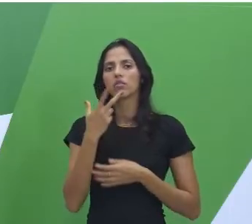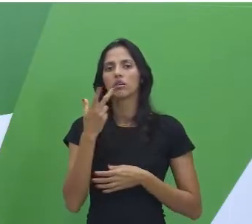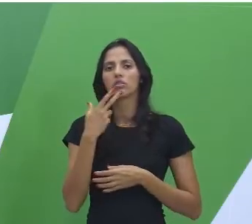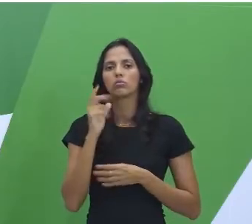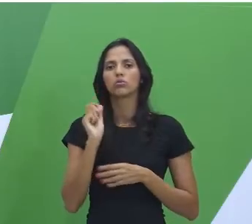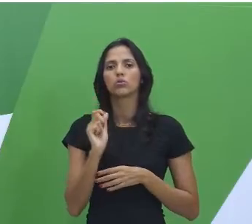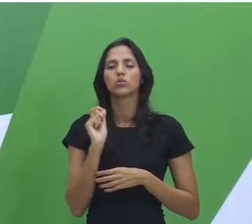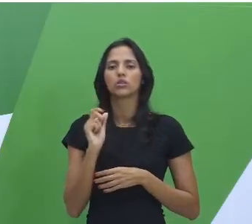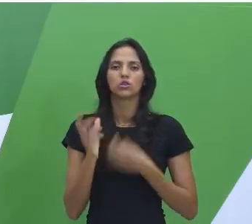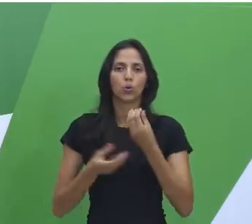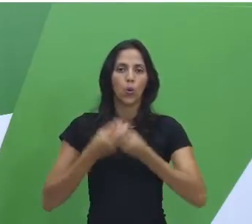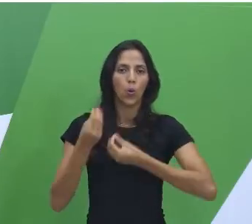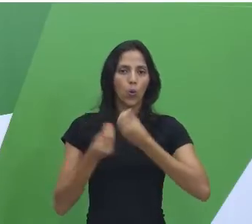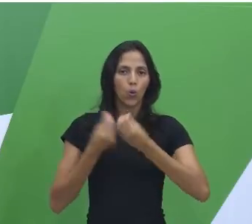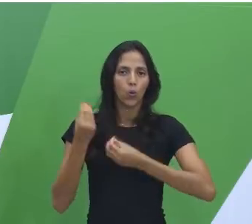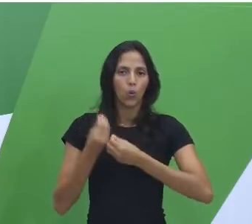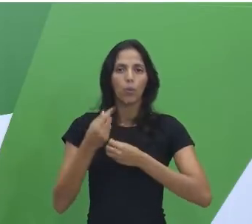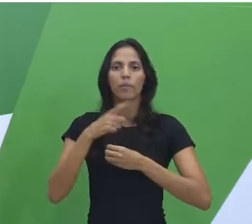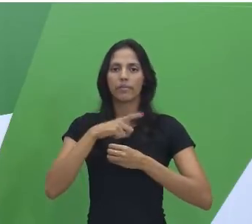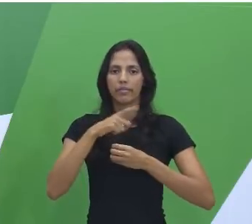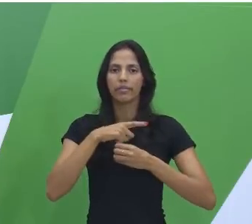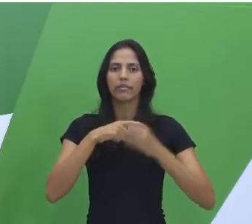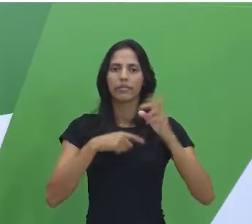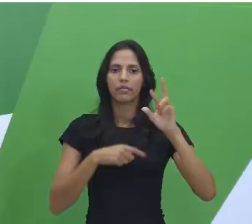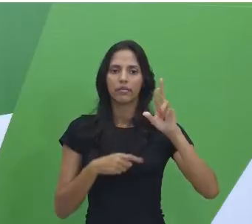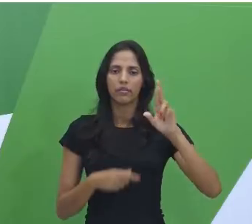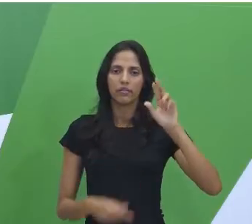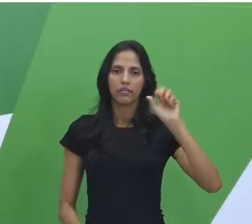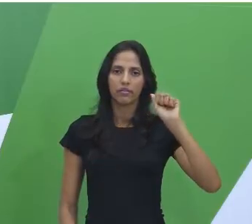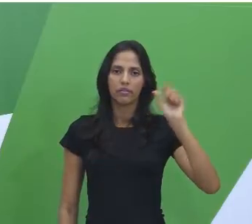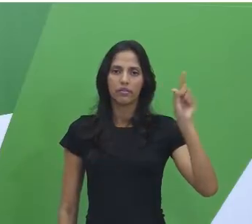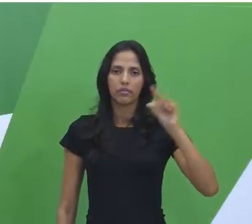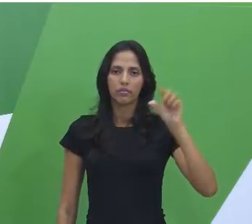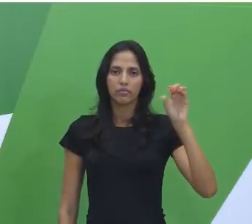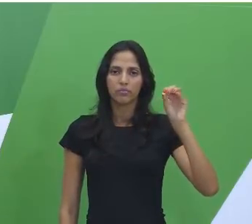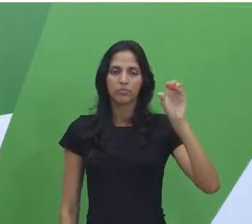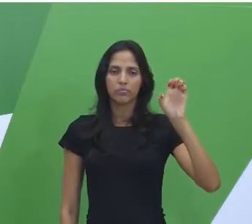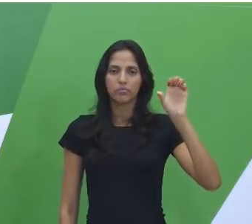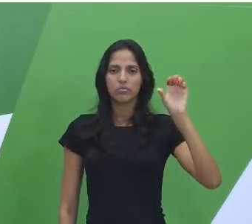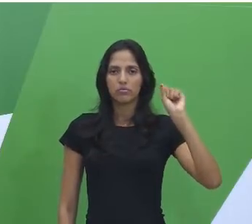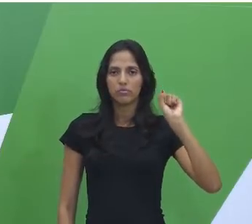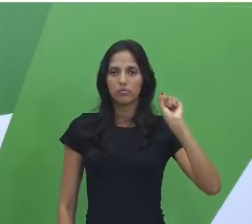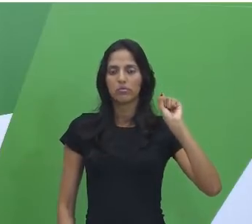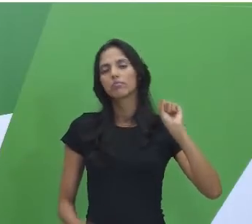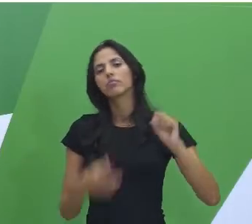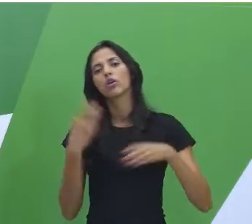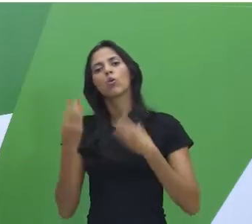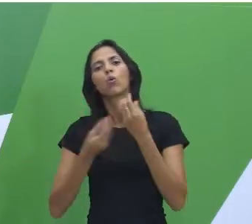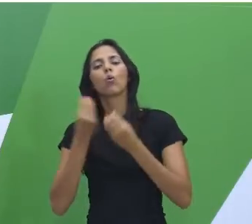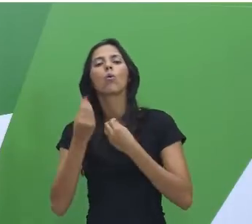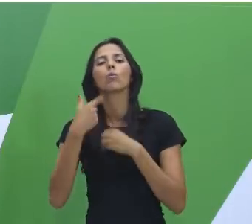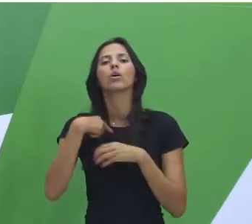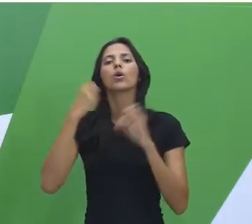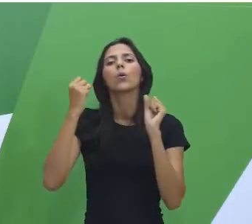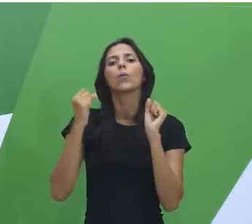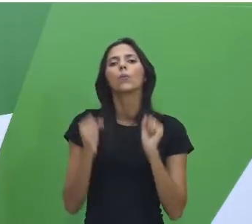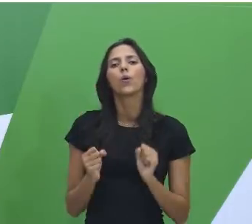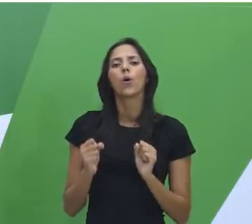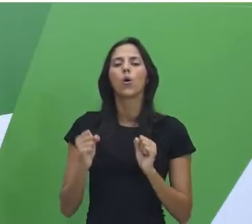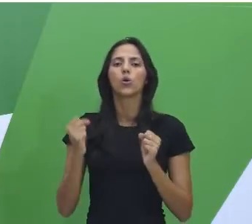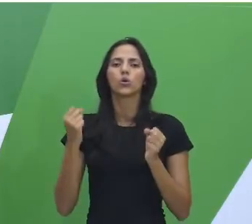unidade. Então, essas razões, você vai depender de toda essa estrutura. Ou seja, como é que eu posso